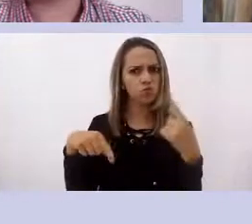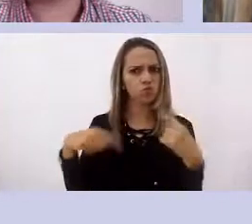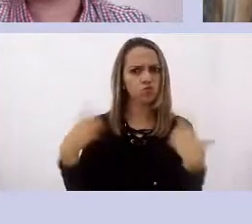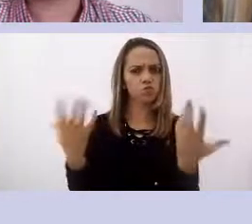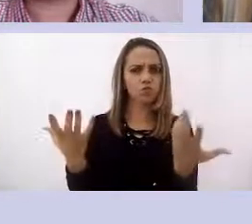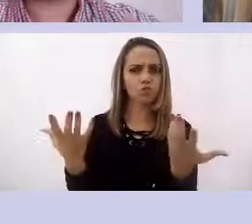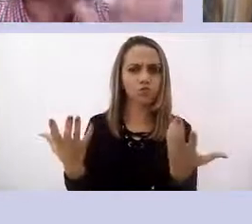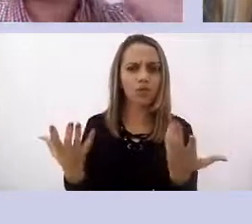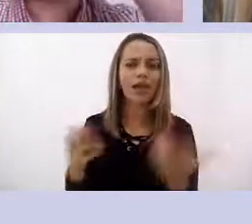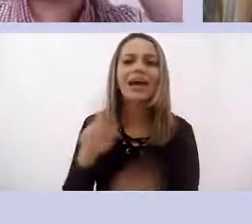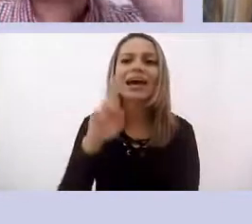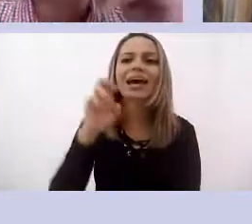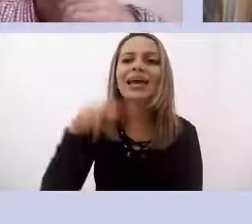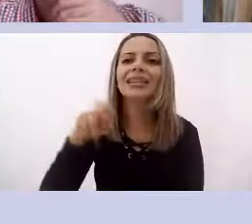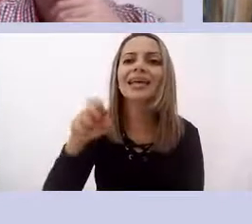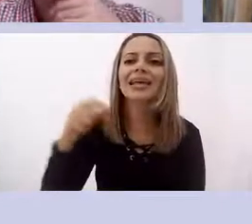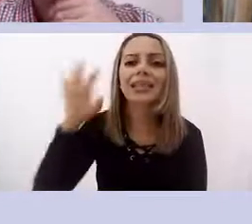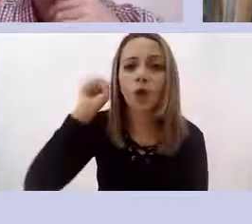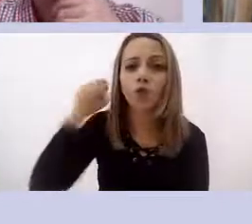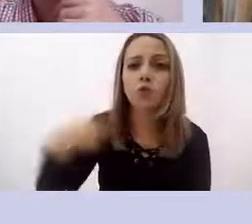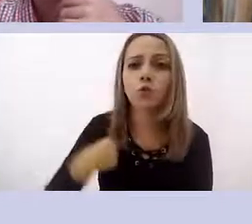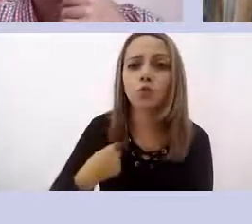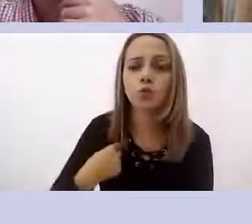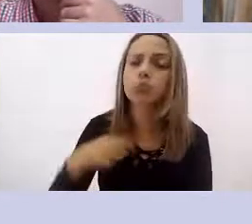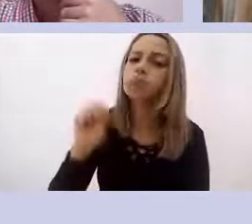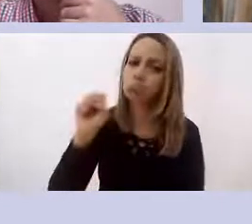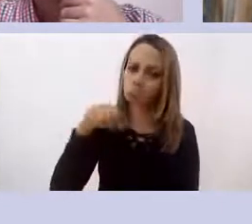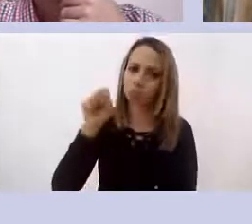Renê? Estou. Ah, então tá.